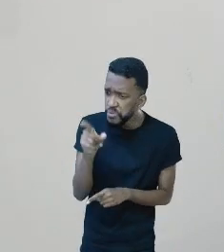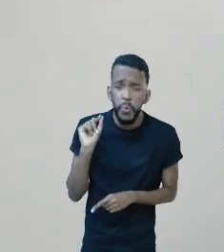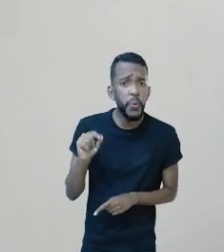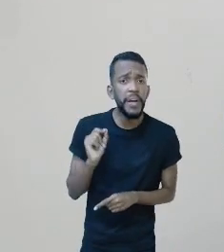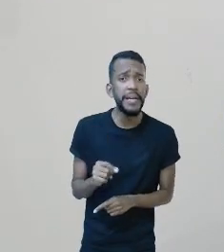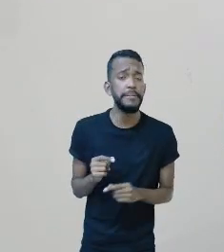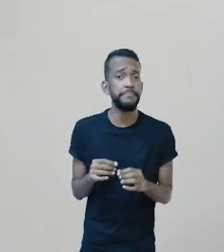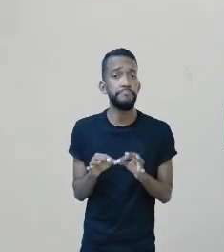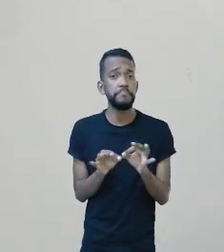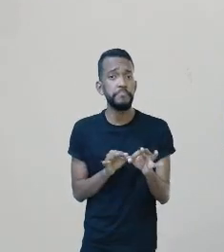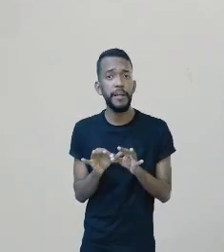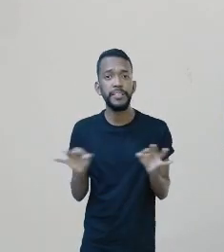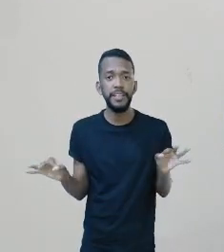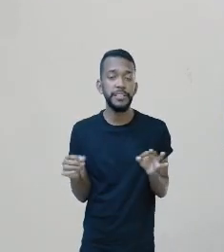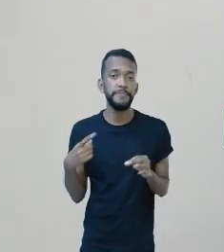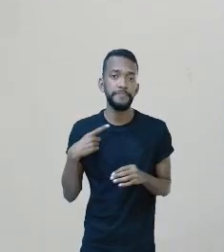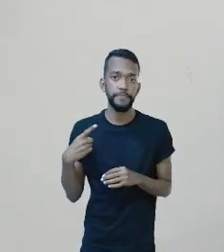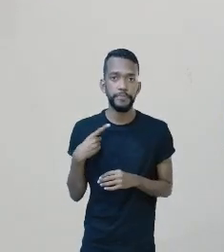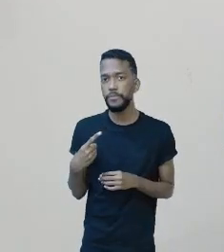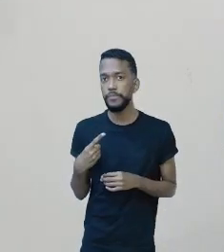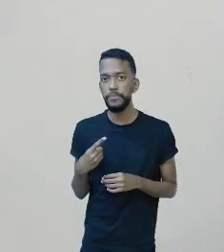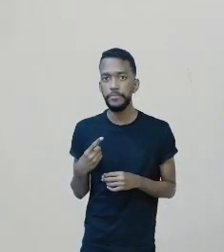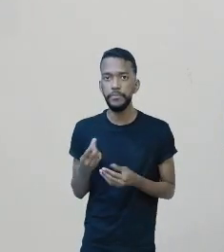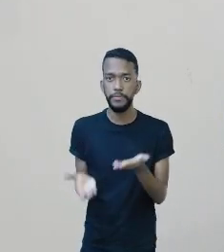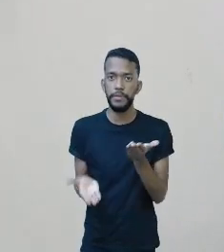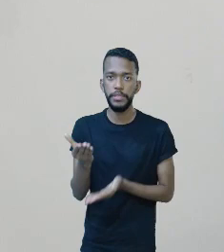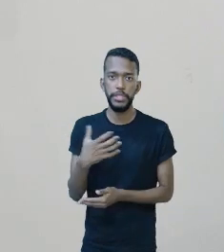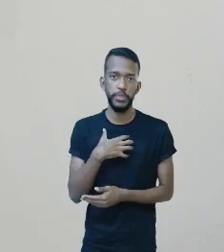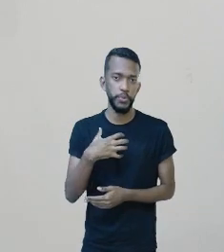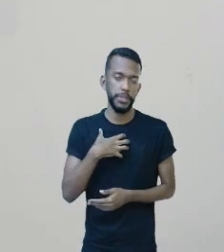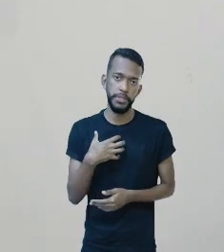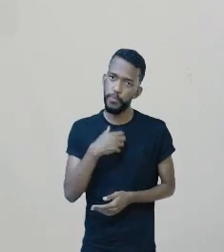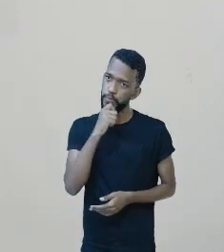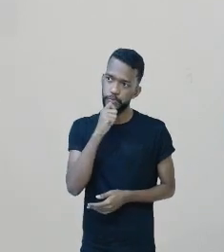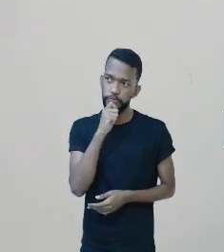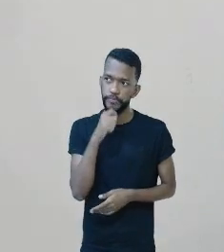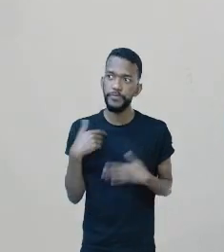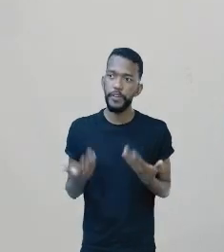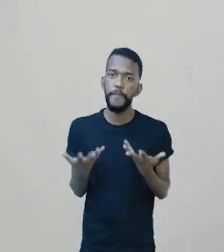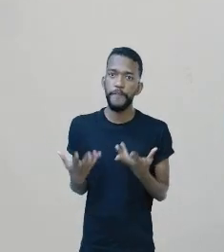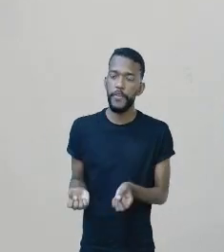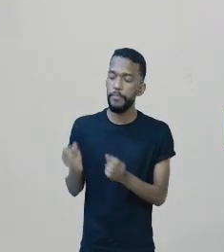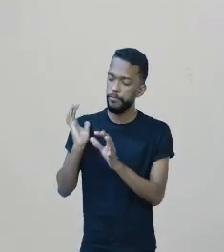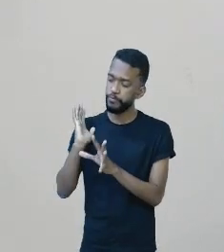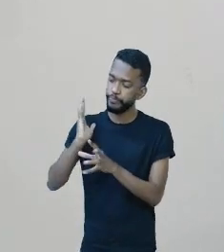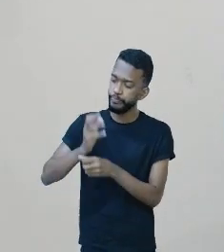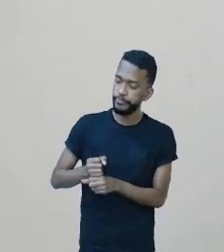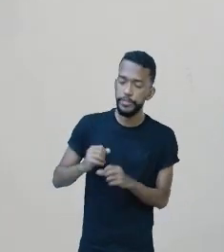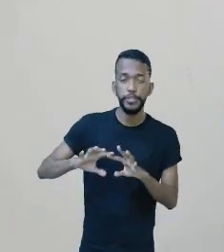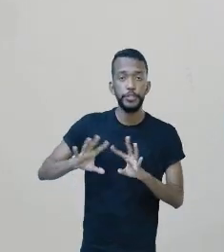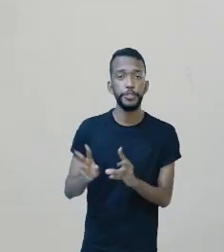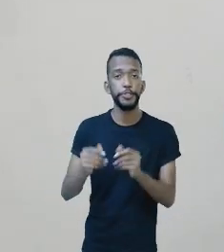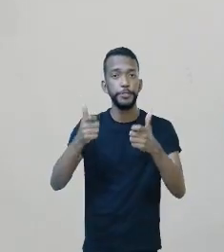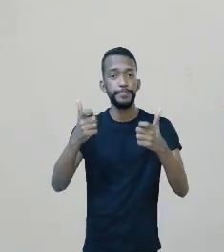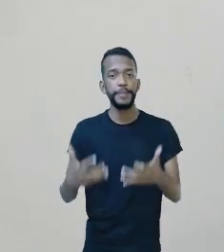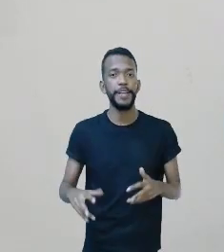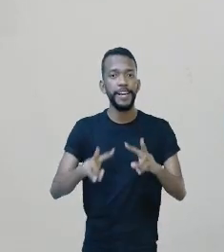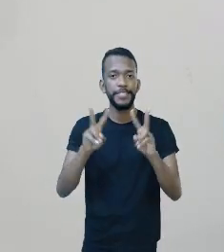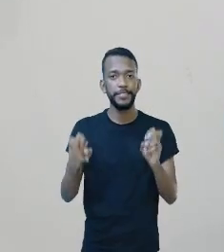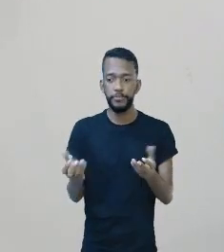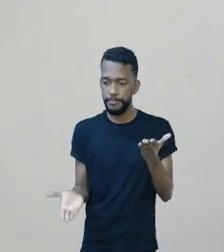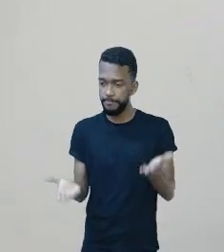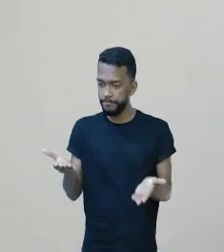que eu medi em determinada situação. Então, hoje a gente vai retomar um pouco sobre as grandezas, tá? Antes de